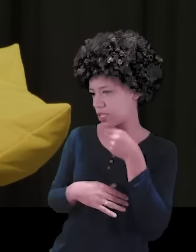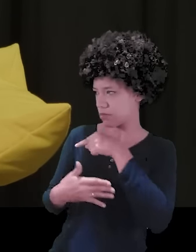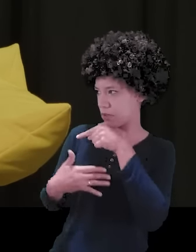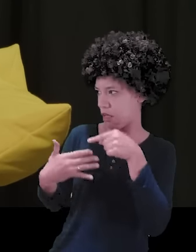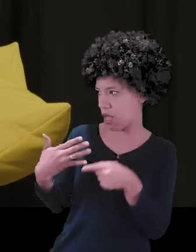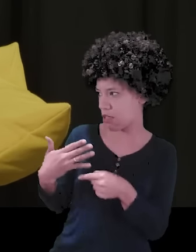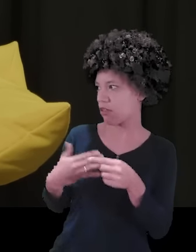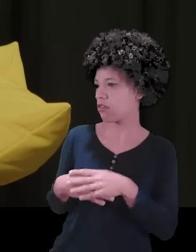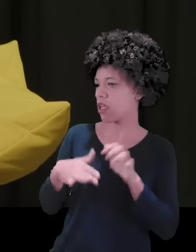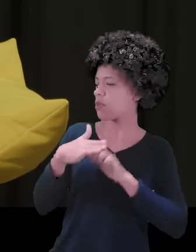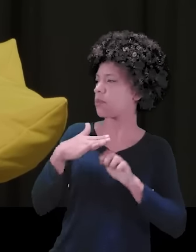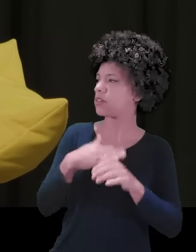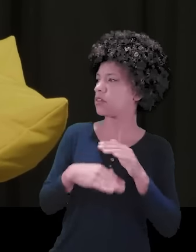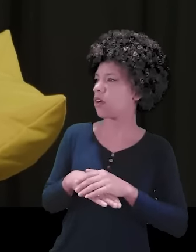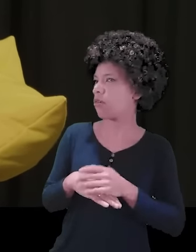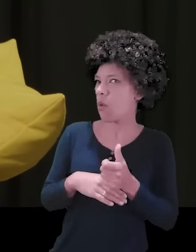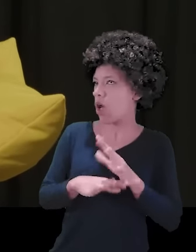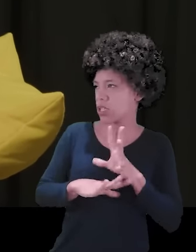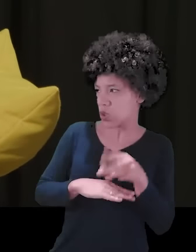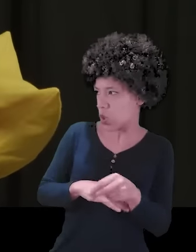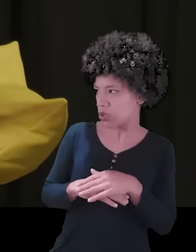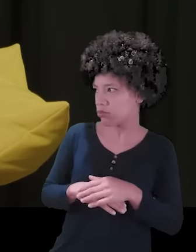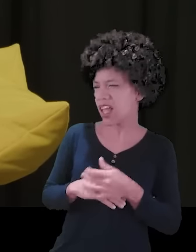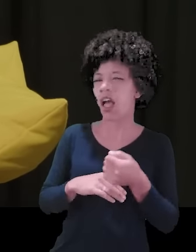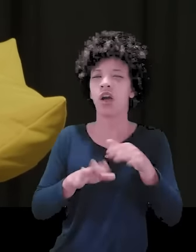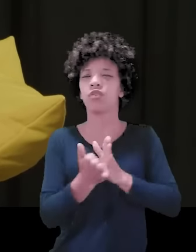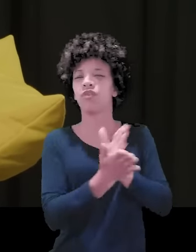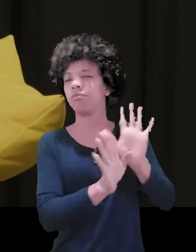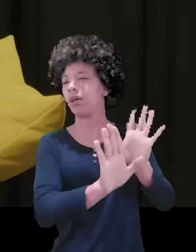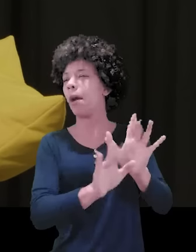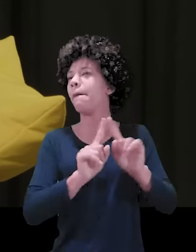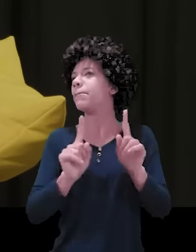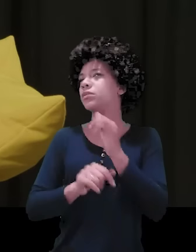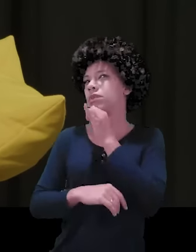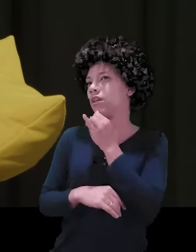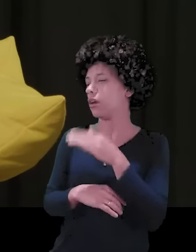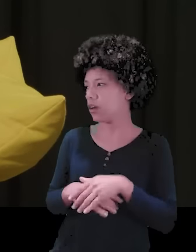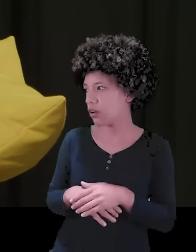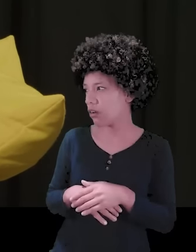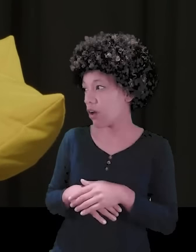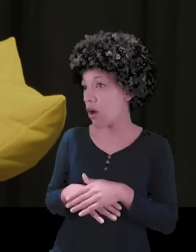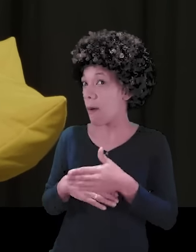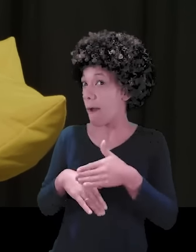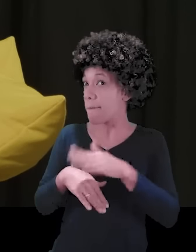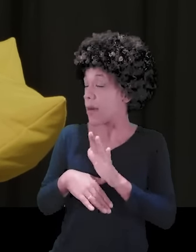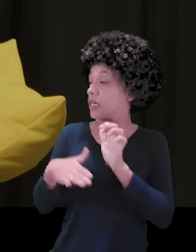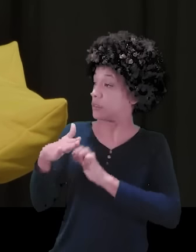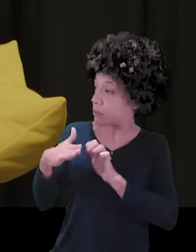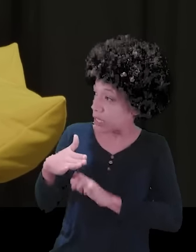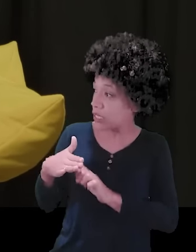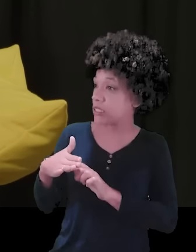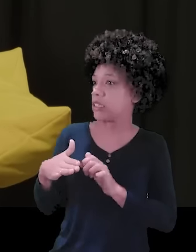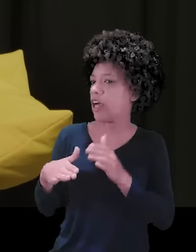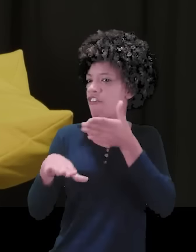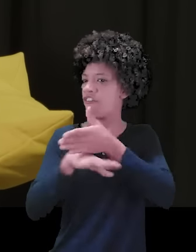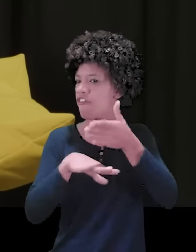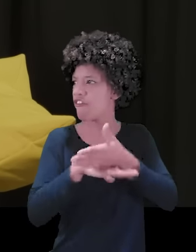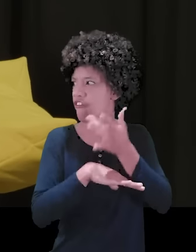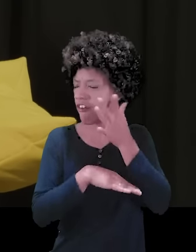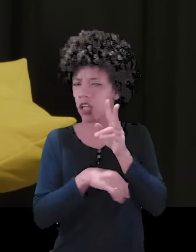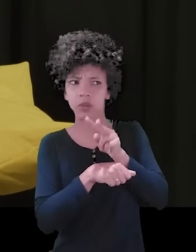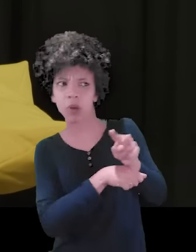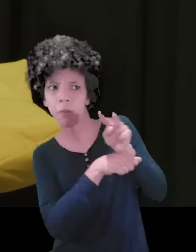sim dia quase todos não vou para esse lugar mas assim é no quanto maior a empresa mais fácil esse